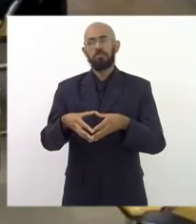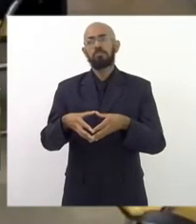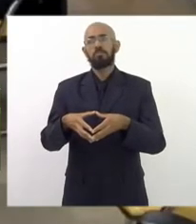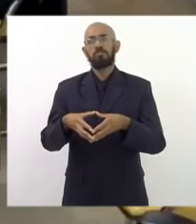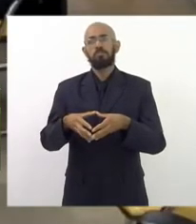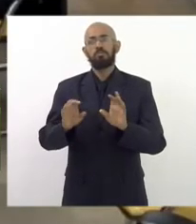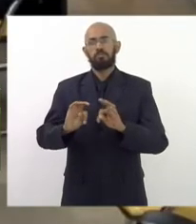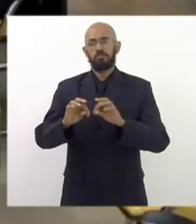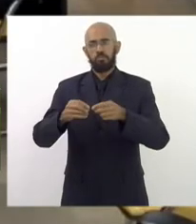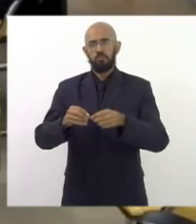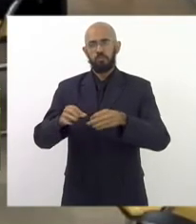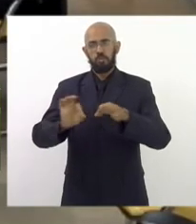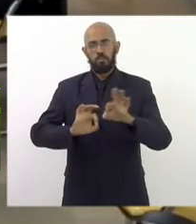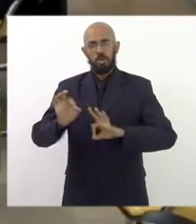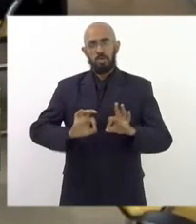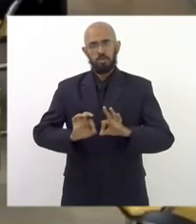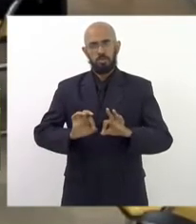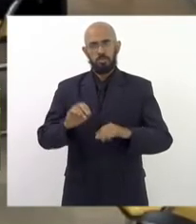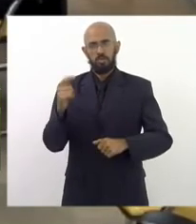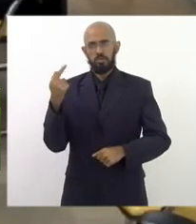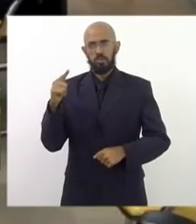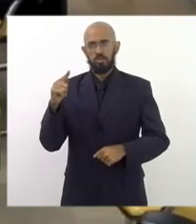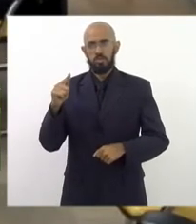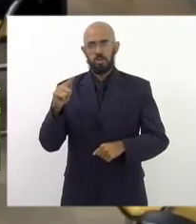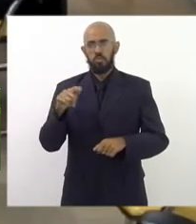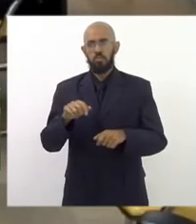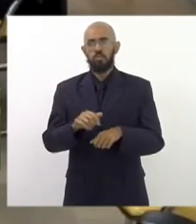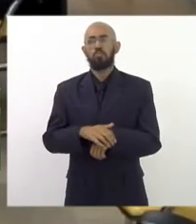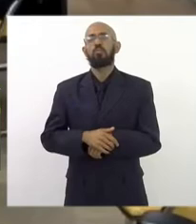do planejamento e gestão e